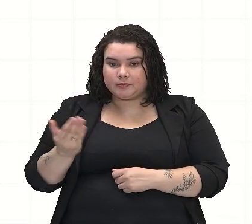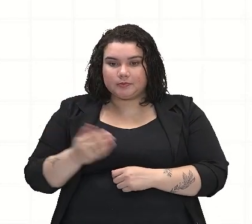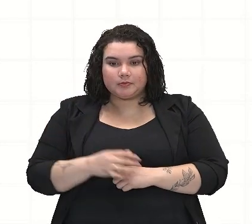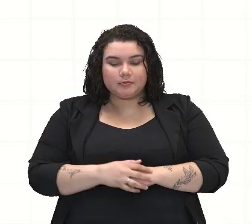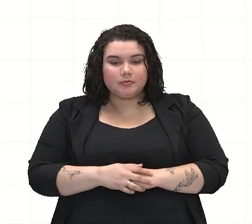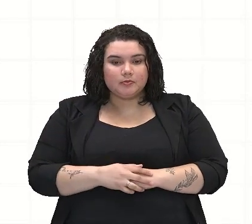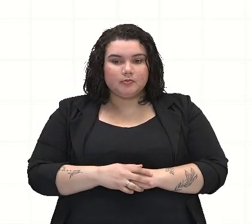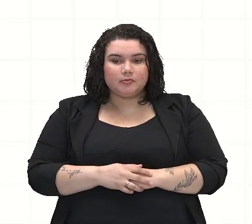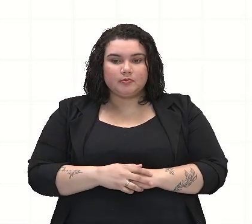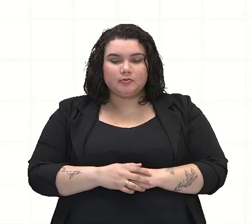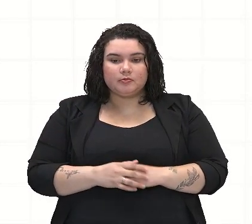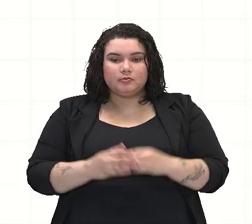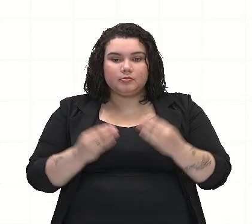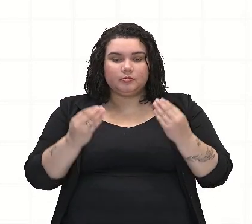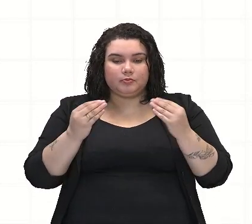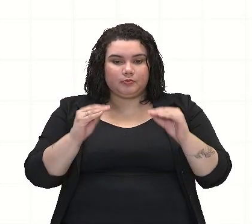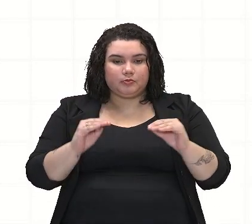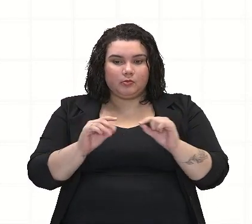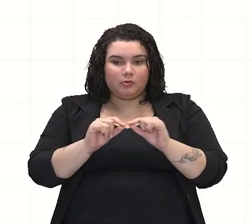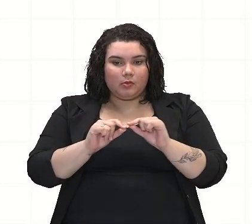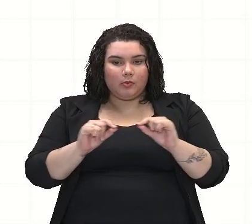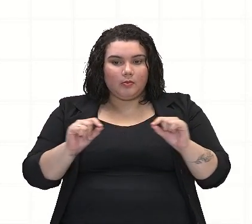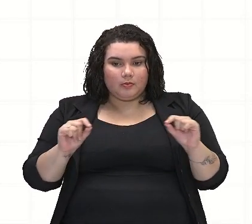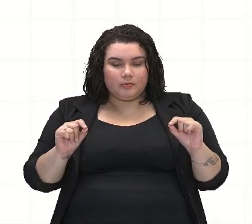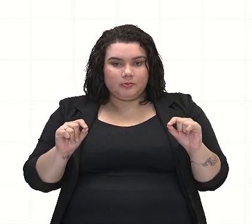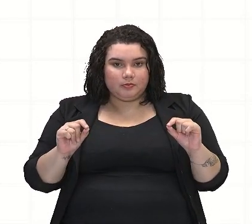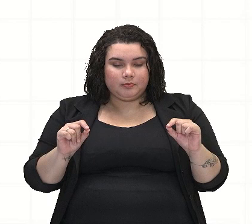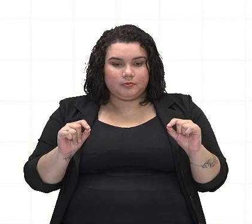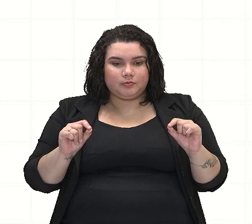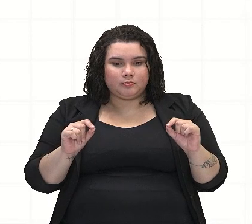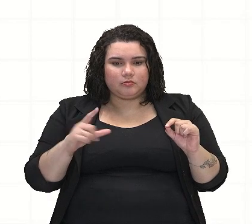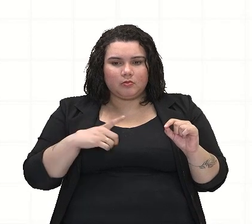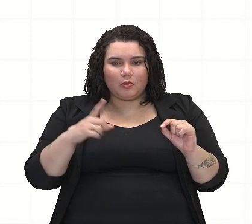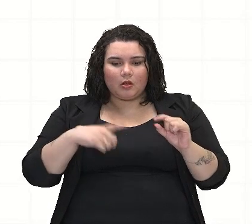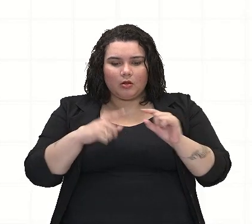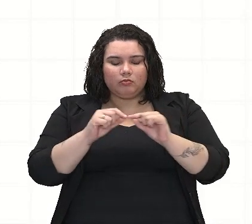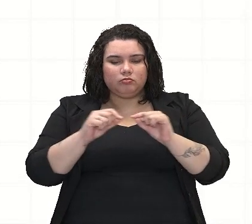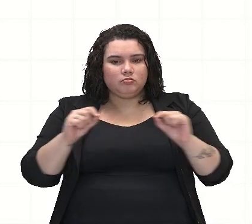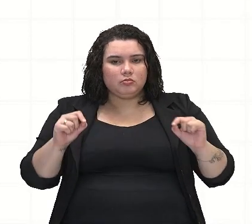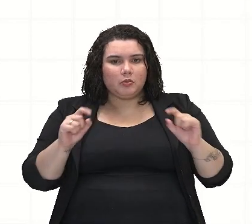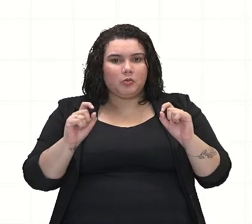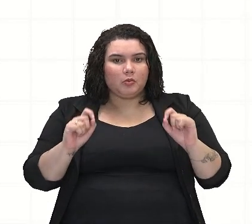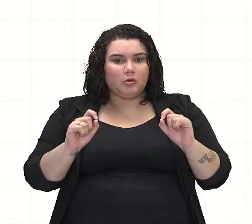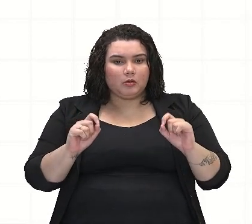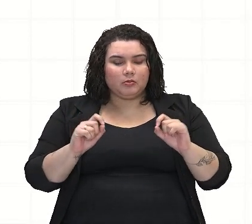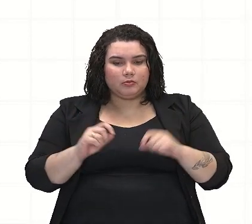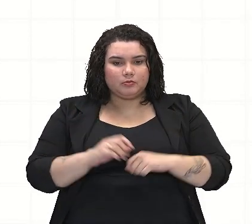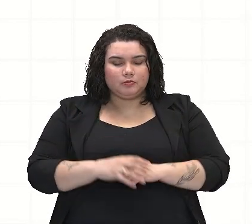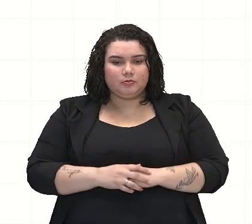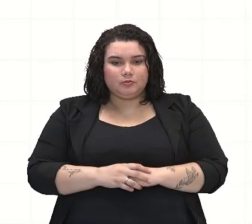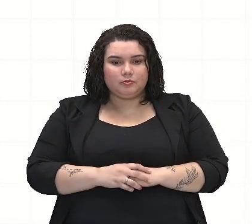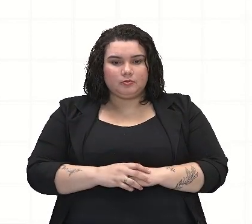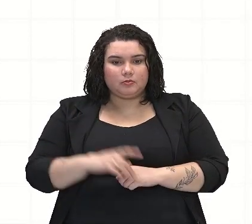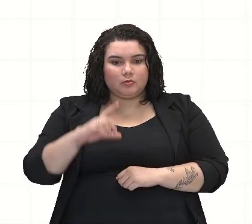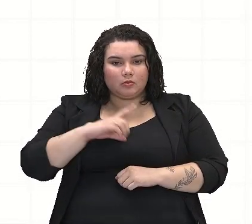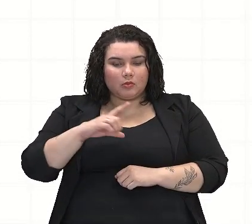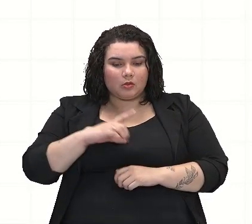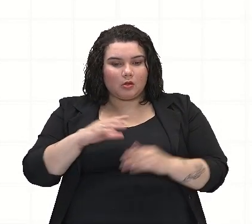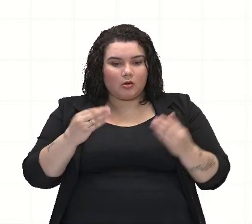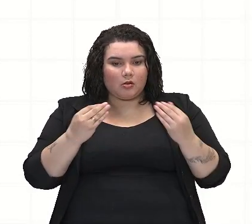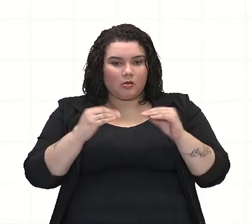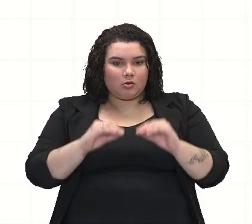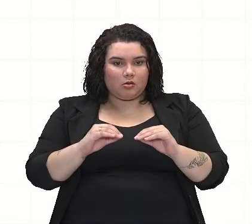Olha só, coloquei aqui um pedacinho de uma reta, né? Esse pedacinho de reta nós aqui denominamos